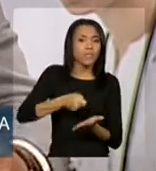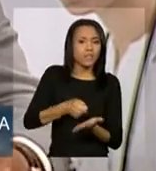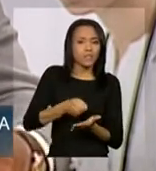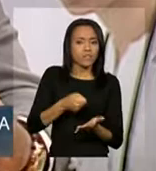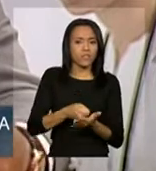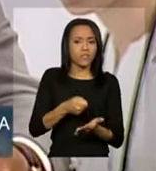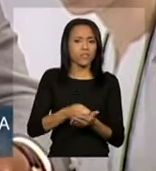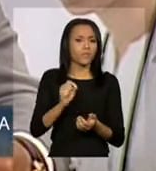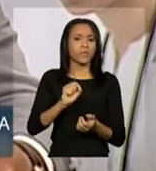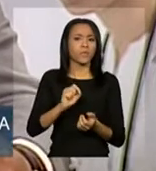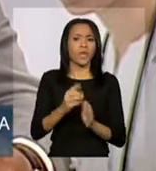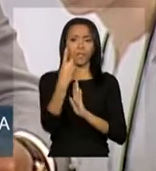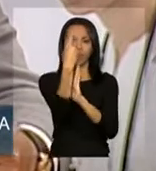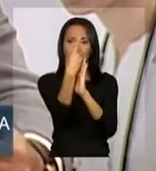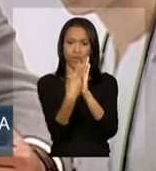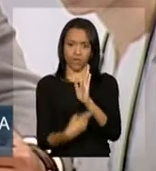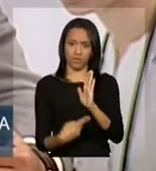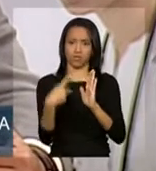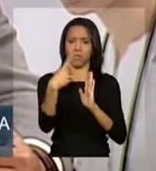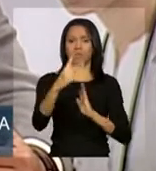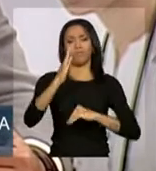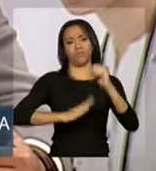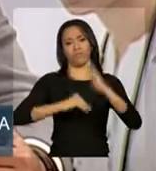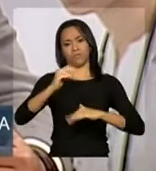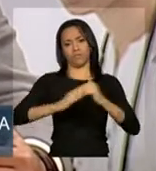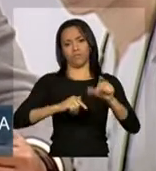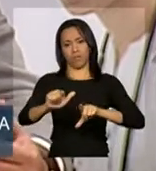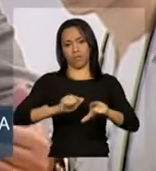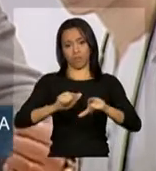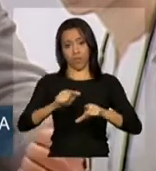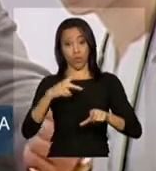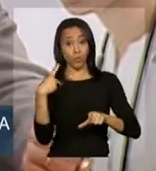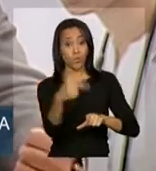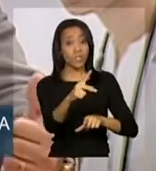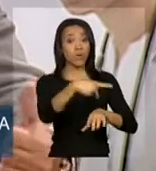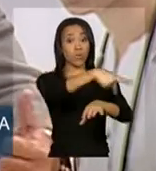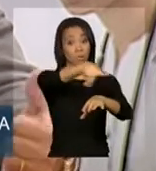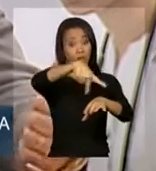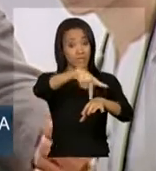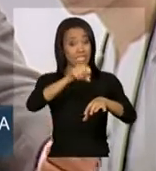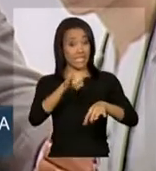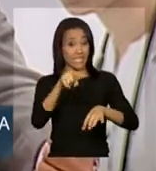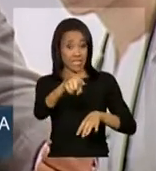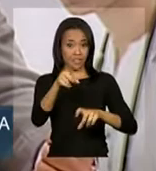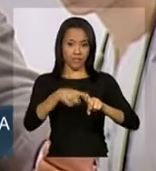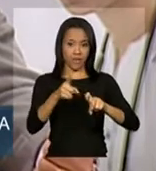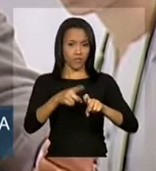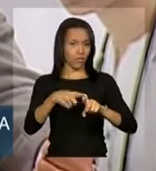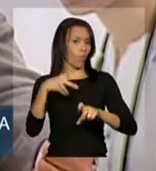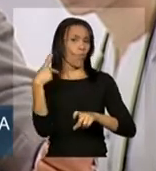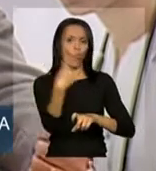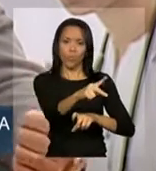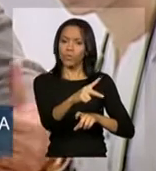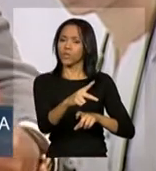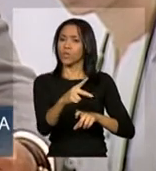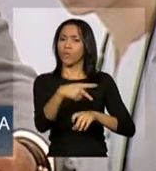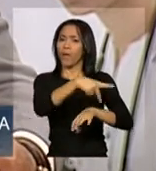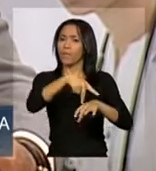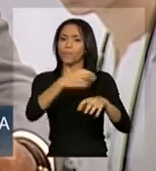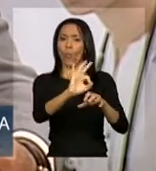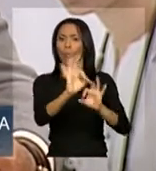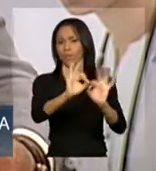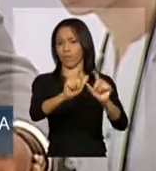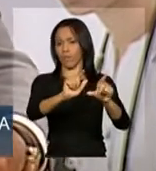a declaração de exercício profissional no país de atuação se esse médico não tá atuando nesse país lá e está no